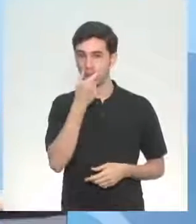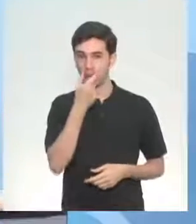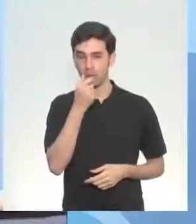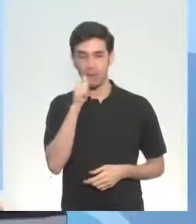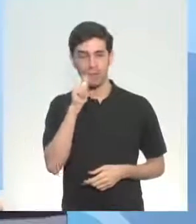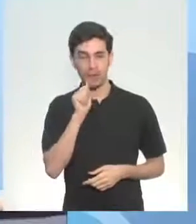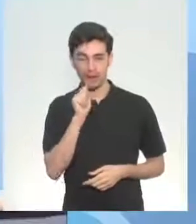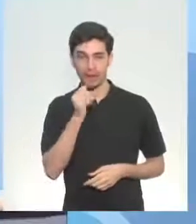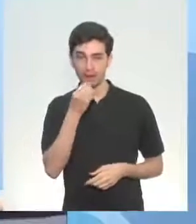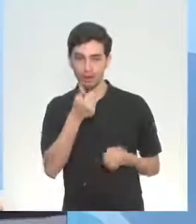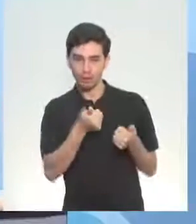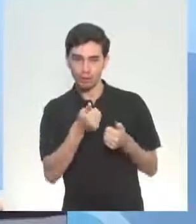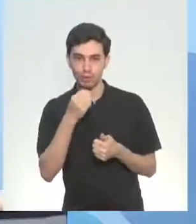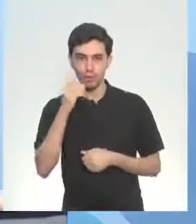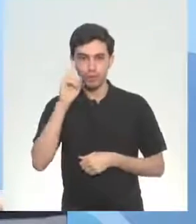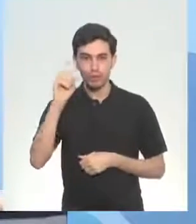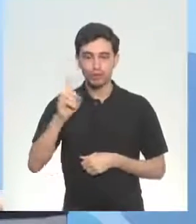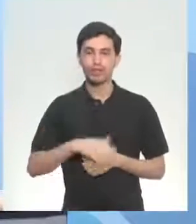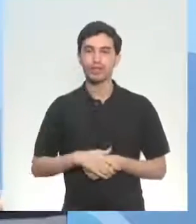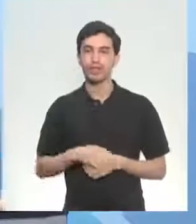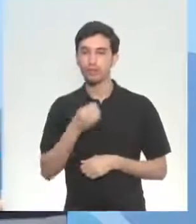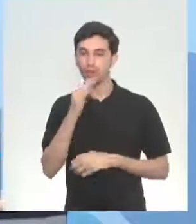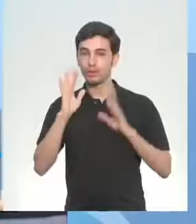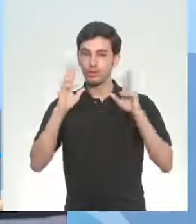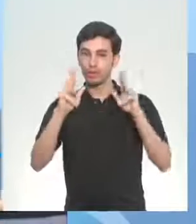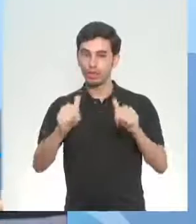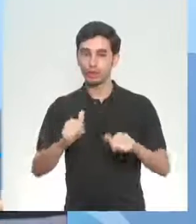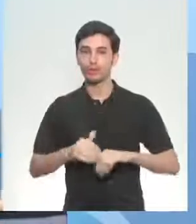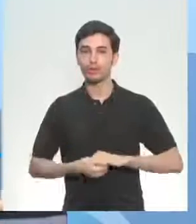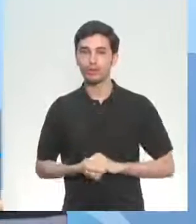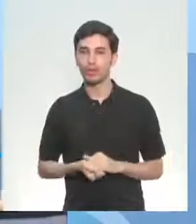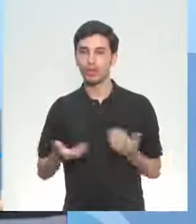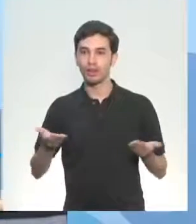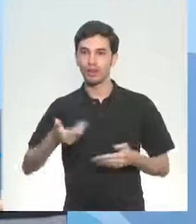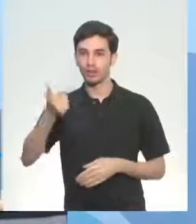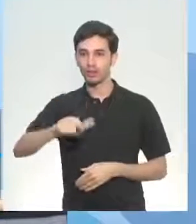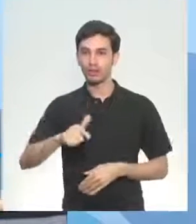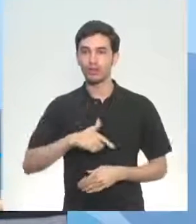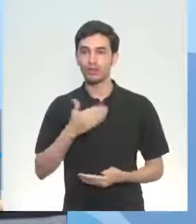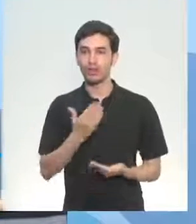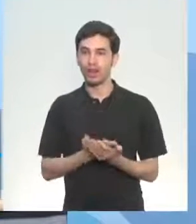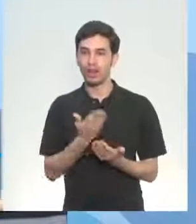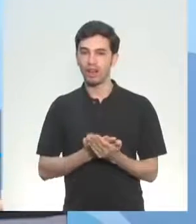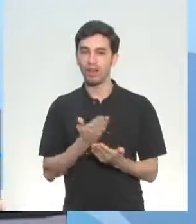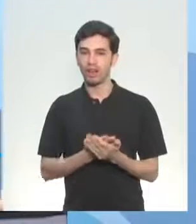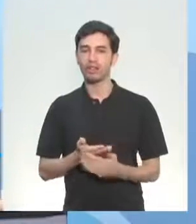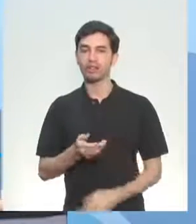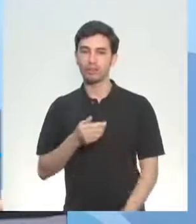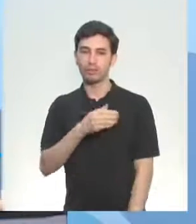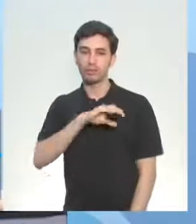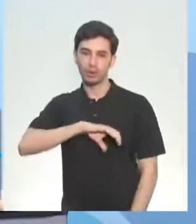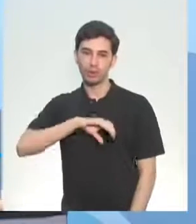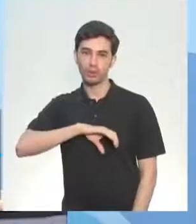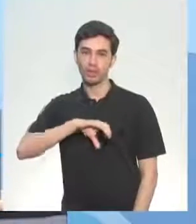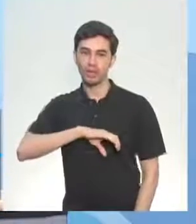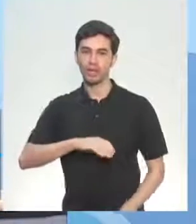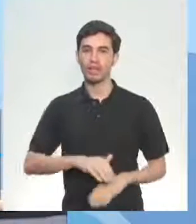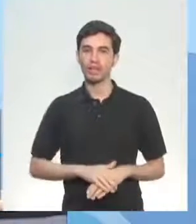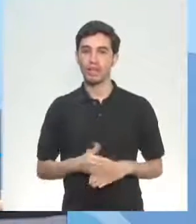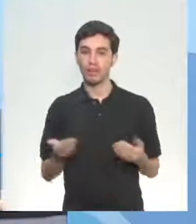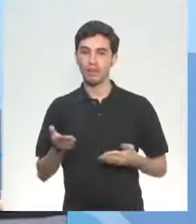dia, Elaine. Bom dia, sexto ano, professores e alunos. Mais uma aula de língua portuguesa. Vamos revisar? Parte